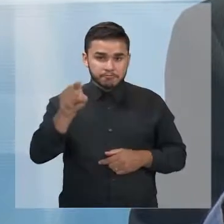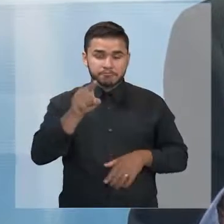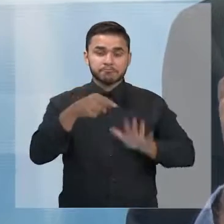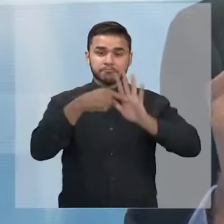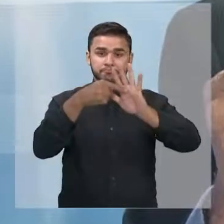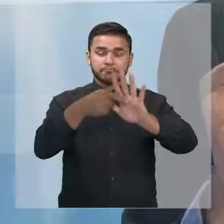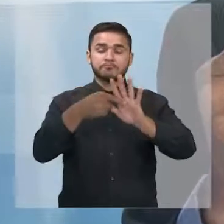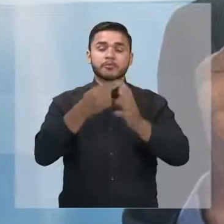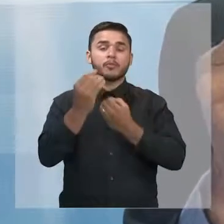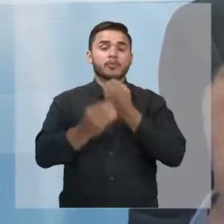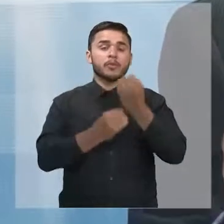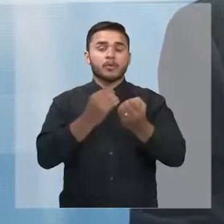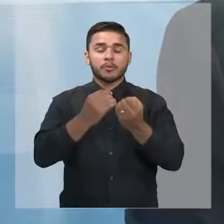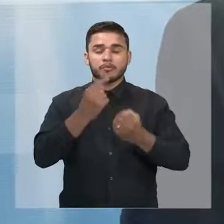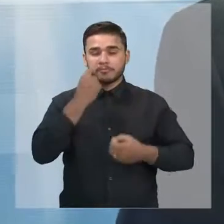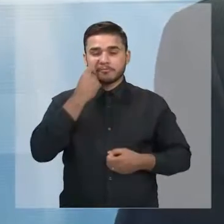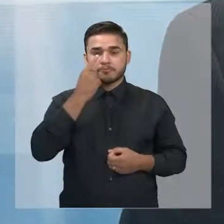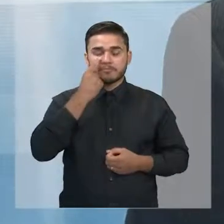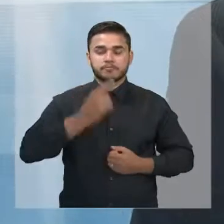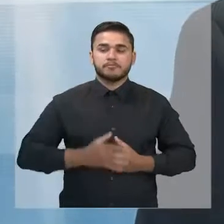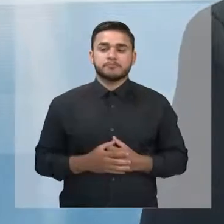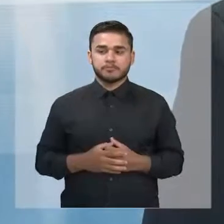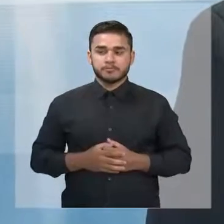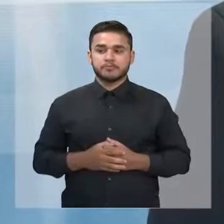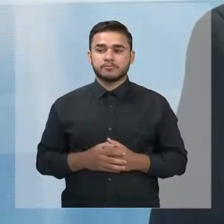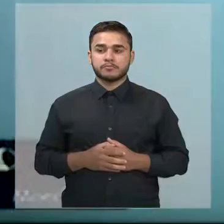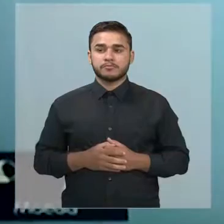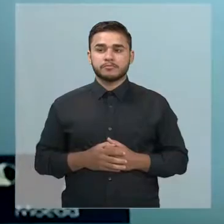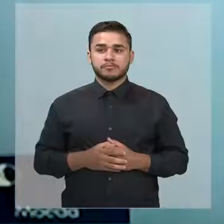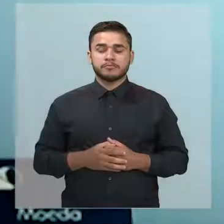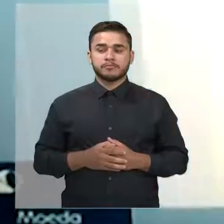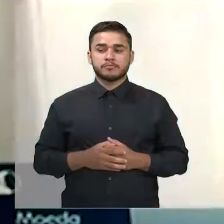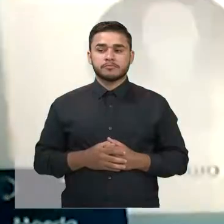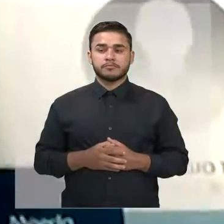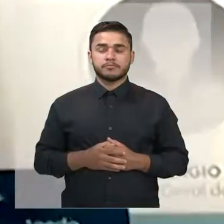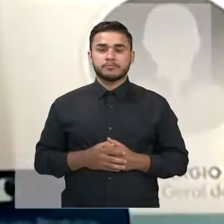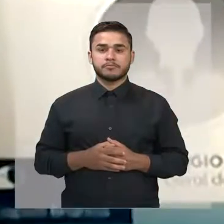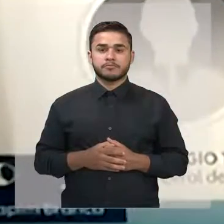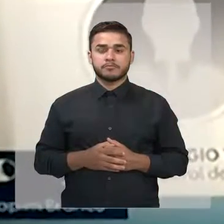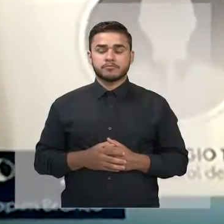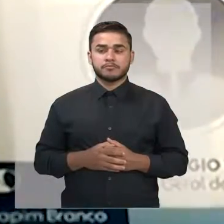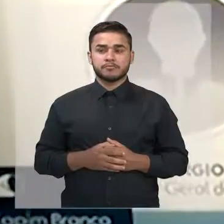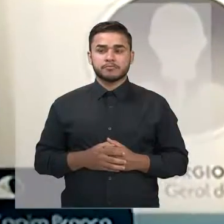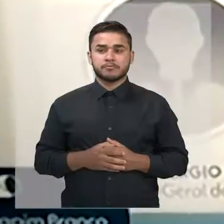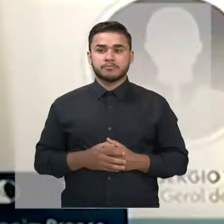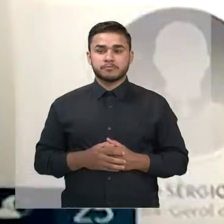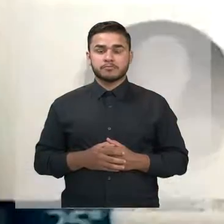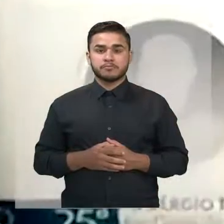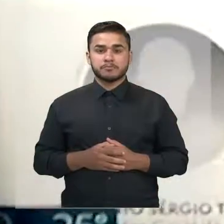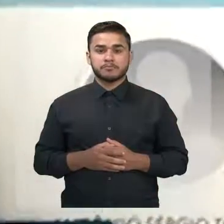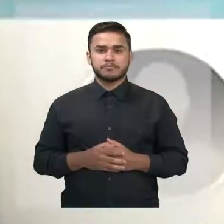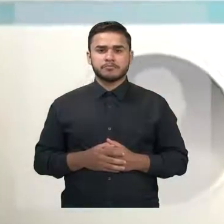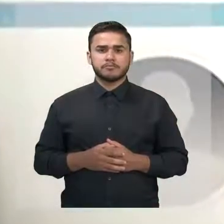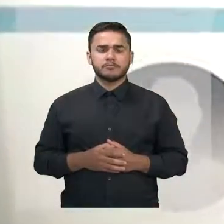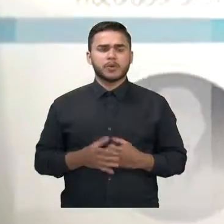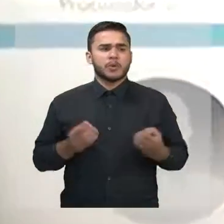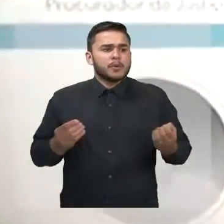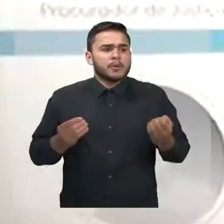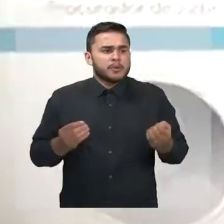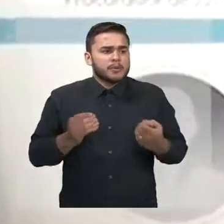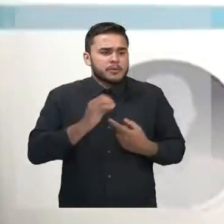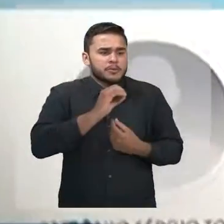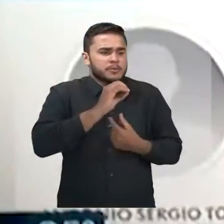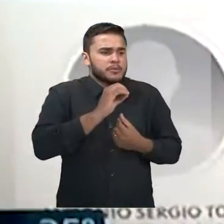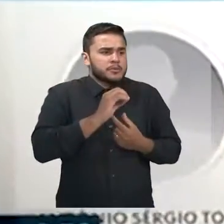nós possamos discutir sobre ele. Vamos ouvir. Dentro do orçamento, não há nenhuma perspectiva,